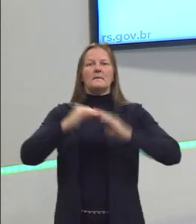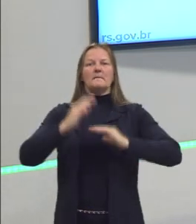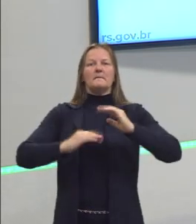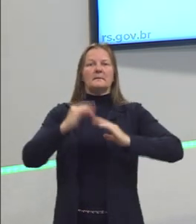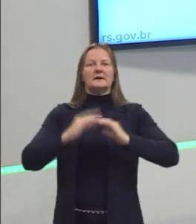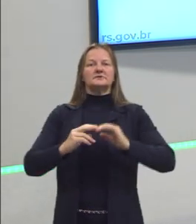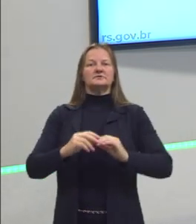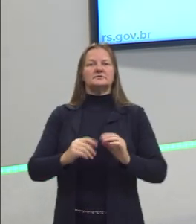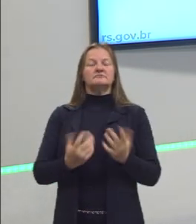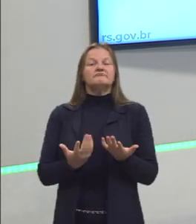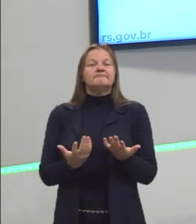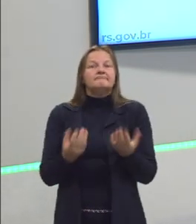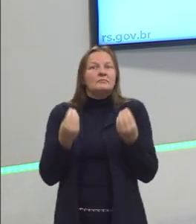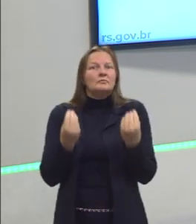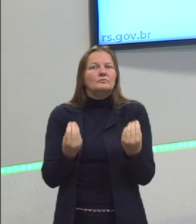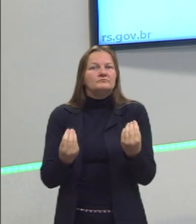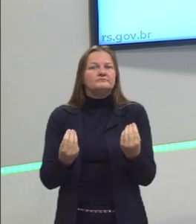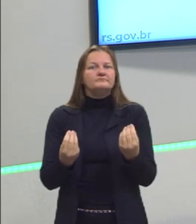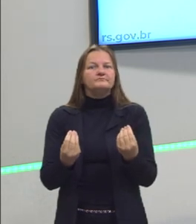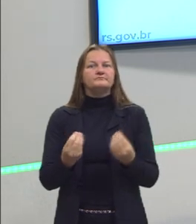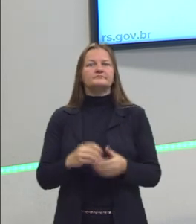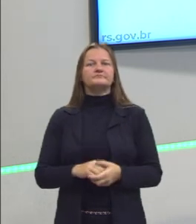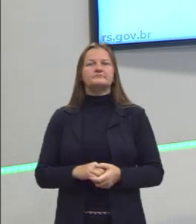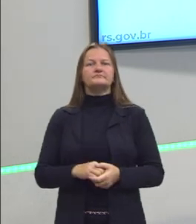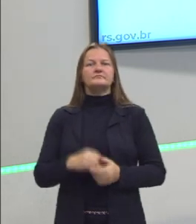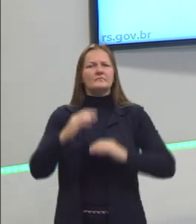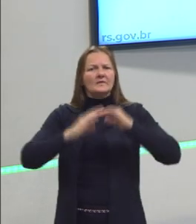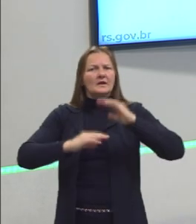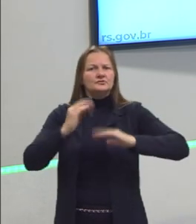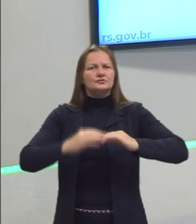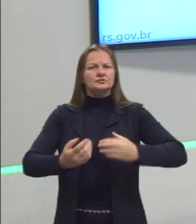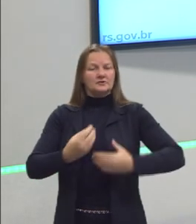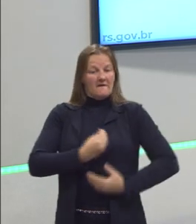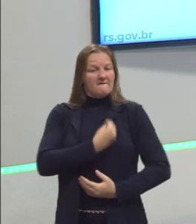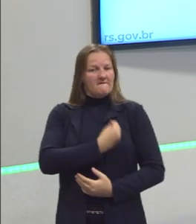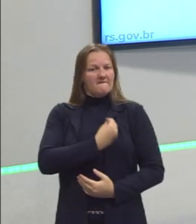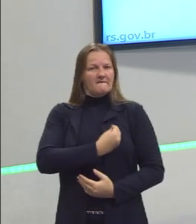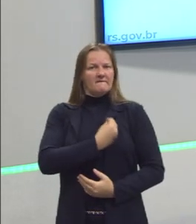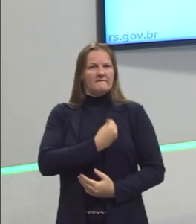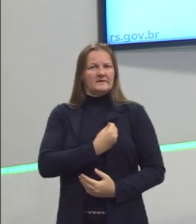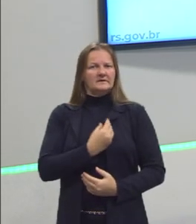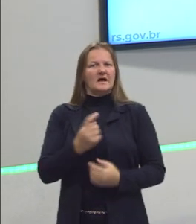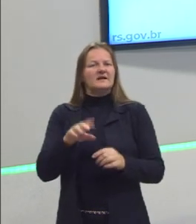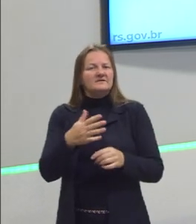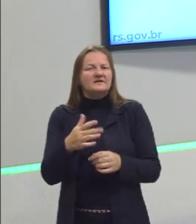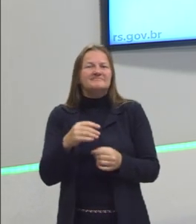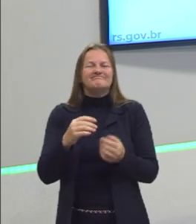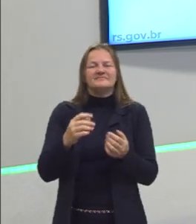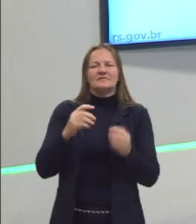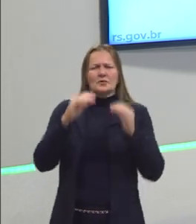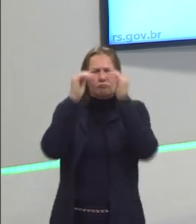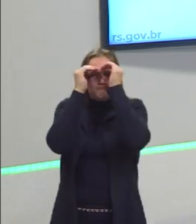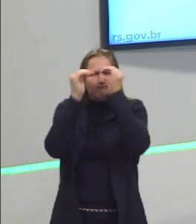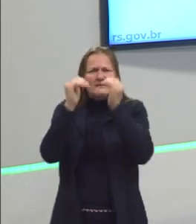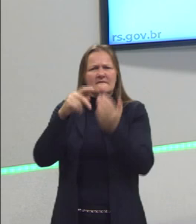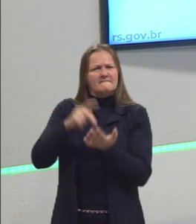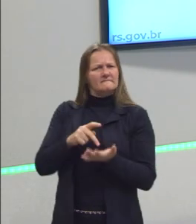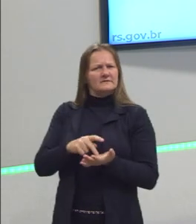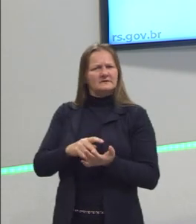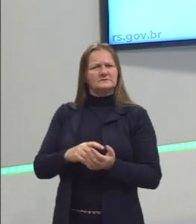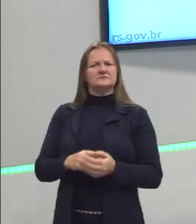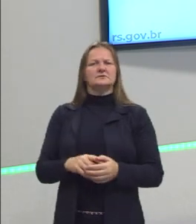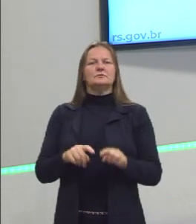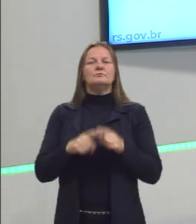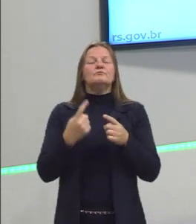eles têm algumas as suas atitudes práticas né deixa um desejar a questão da honestidade é